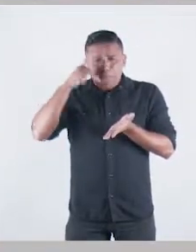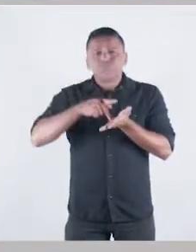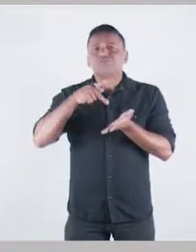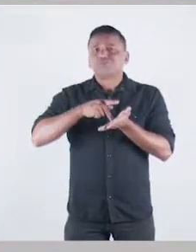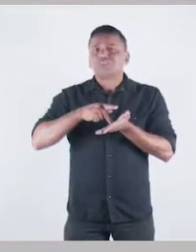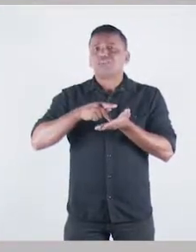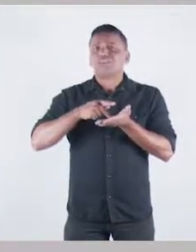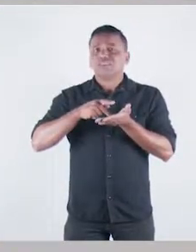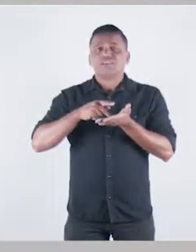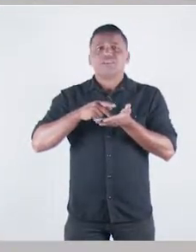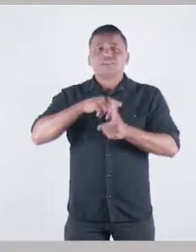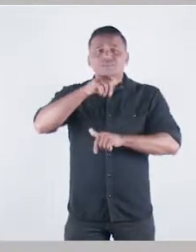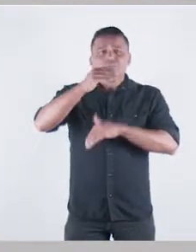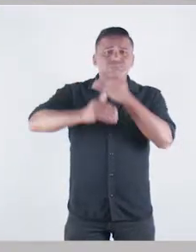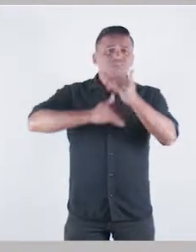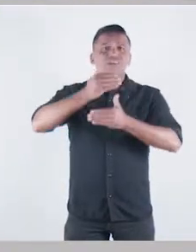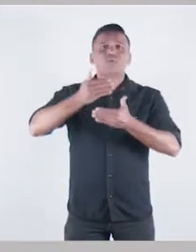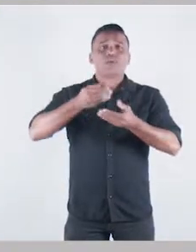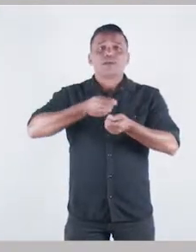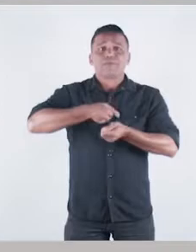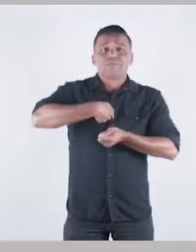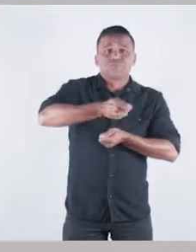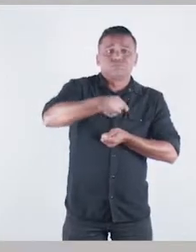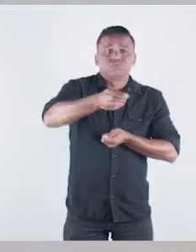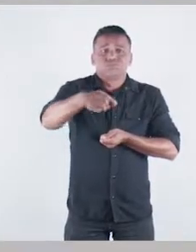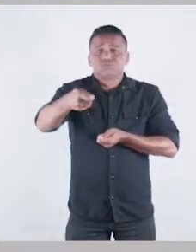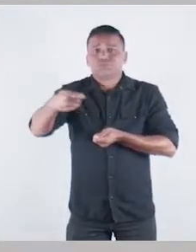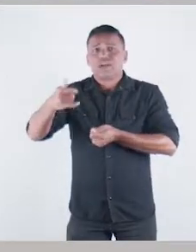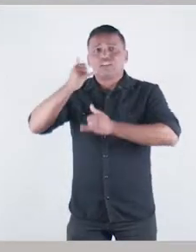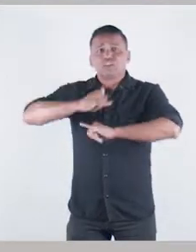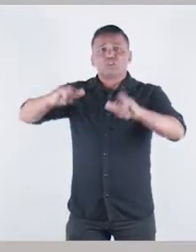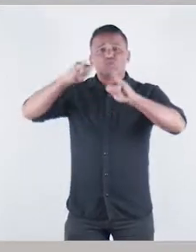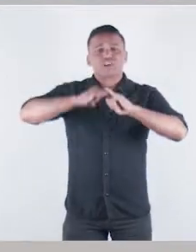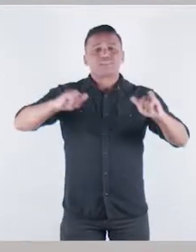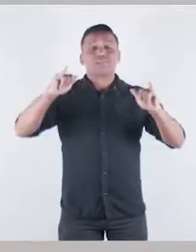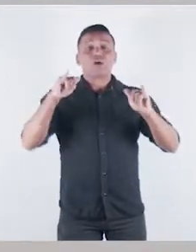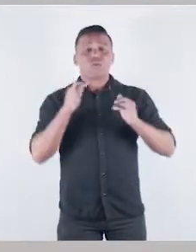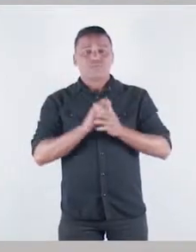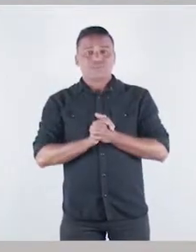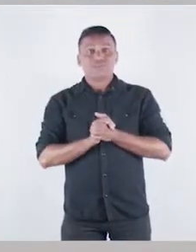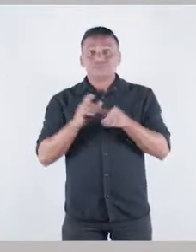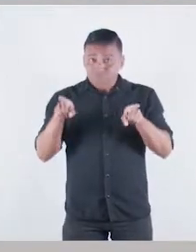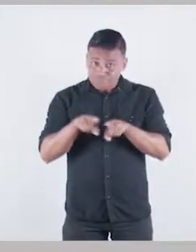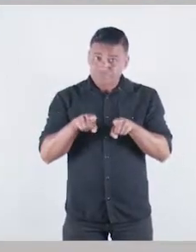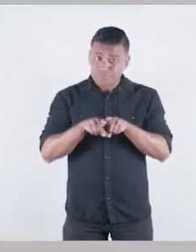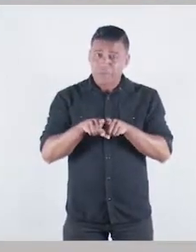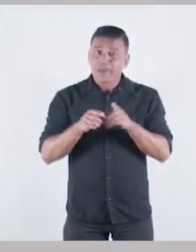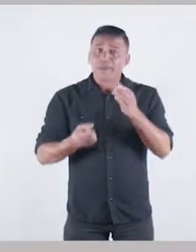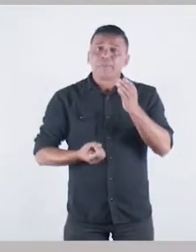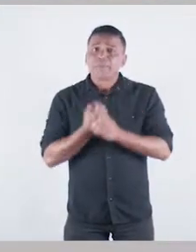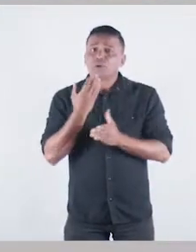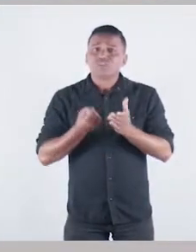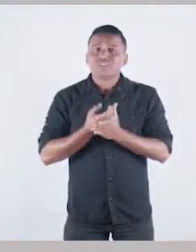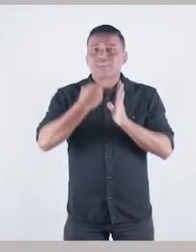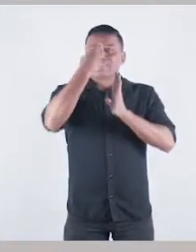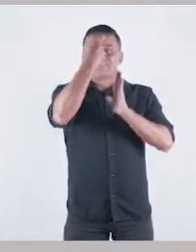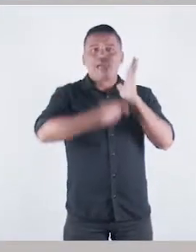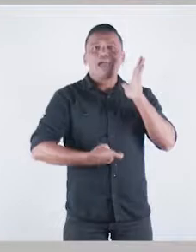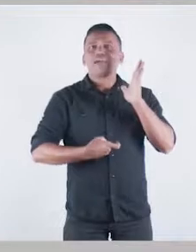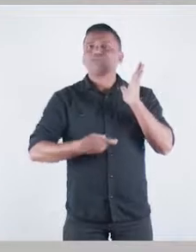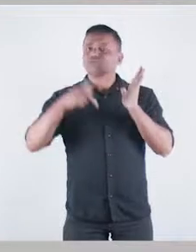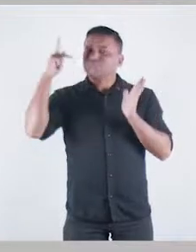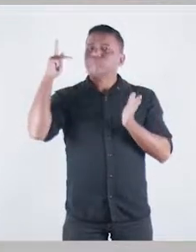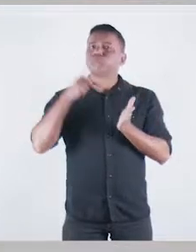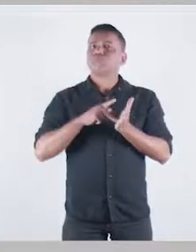essa circulação e essa divulgação, e, paralelo a isso, já produzindo textos críticos sobre